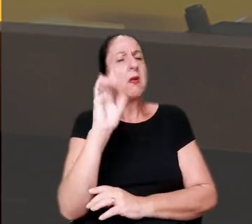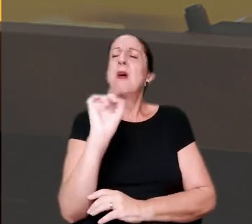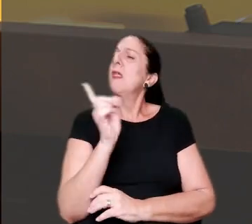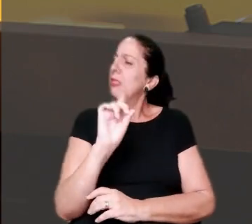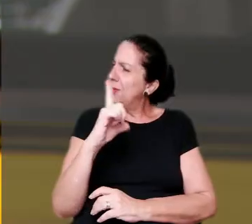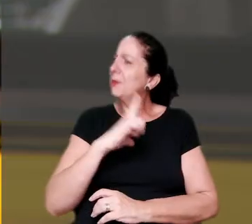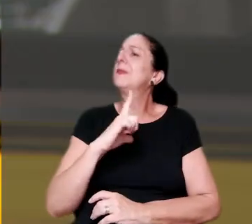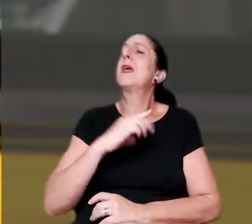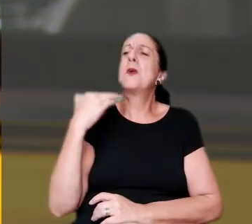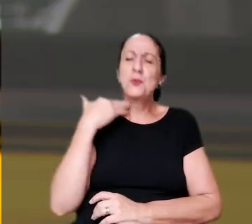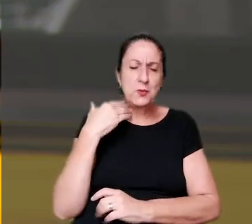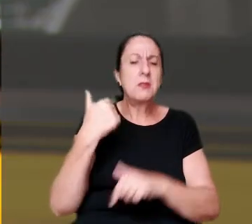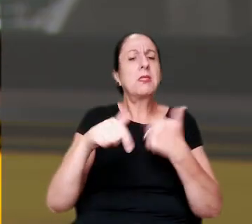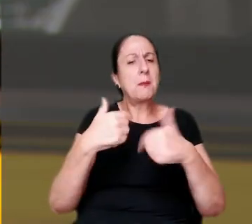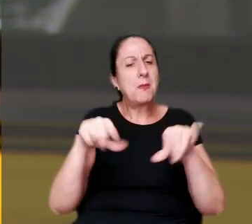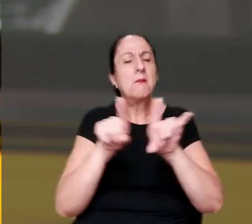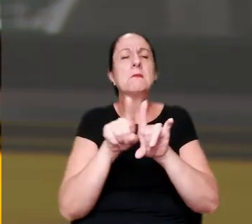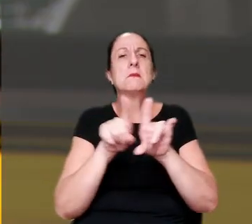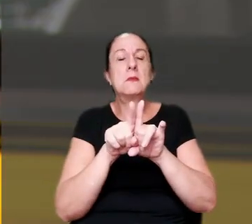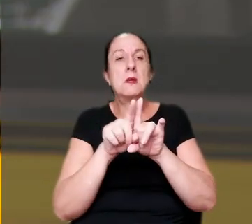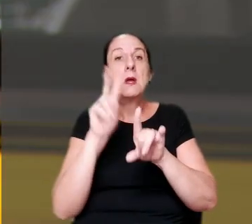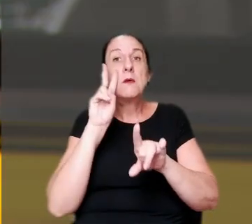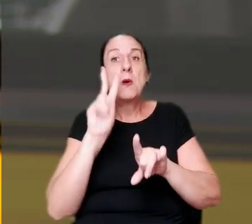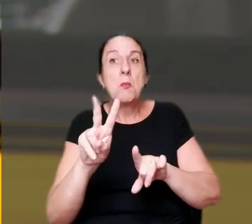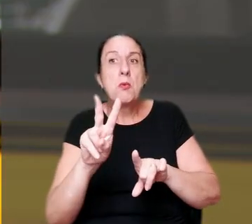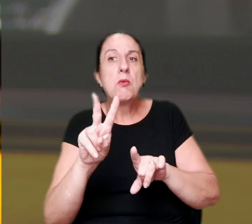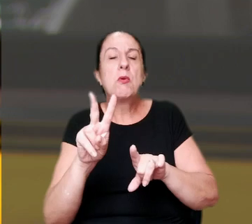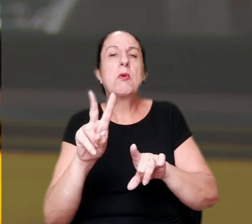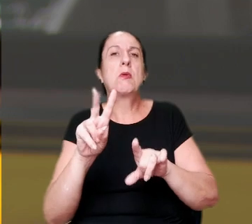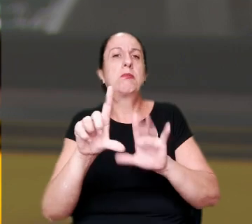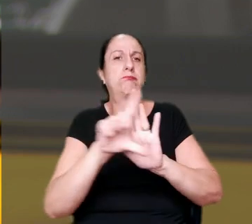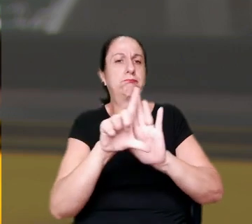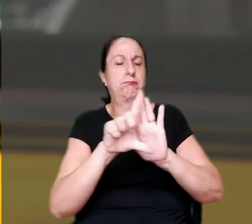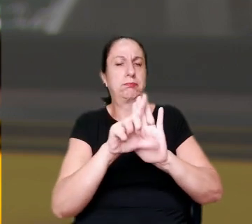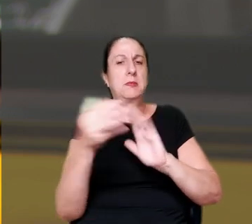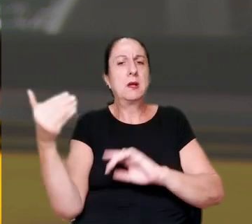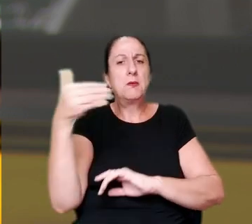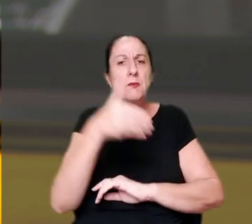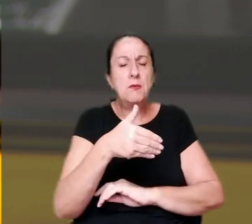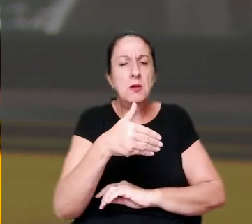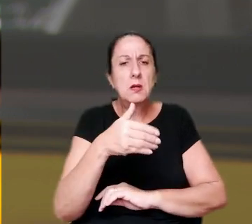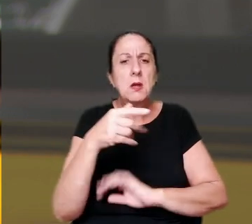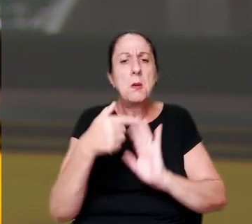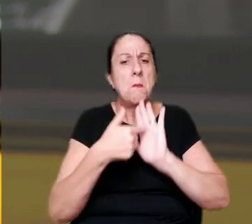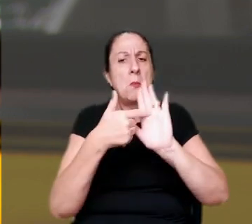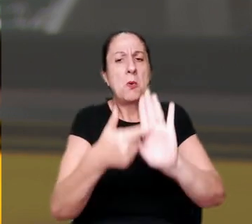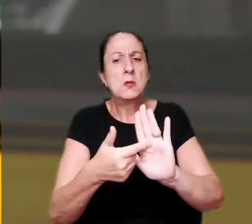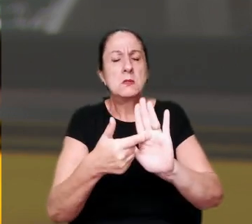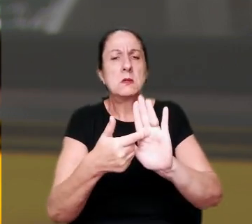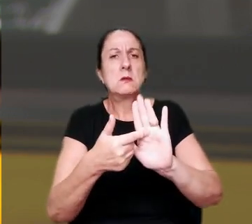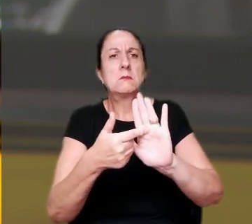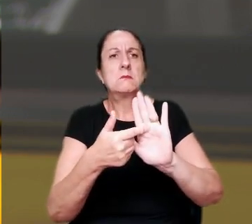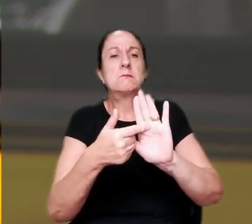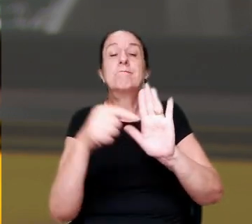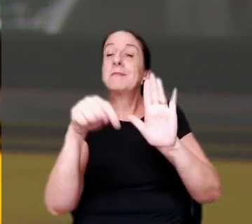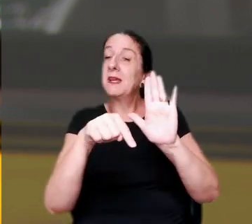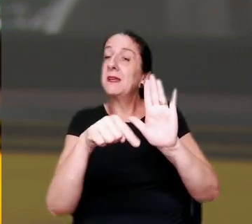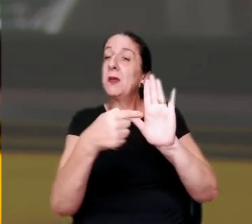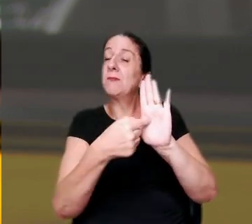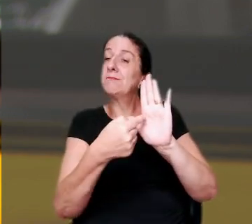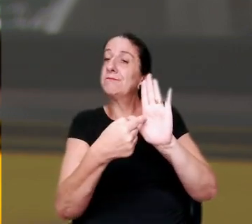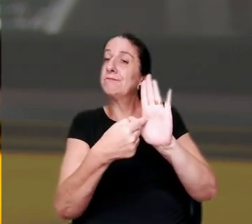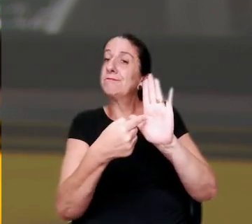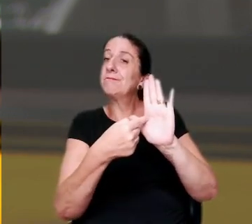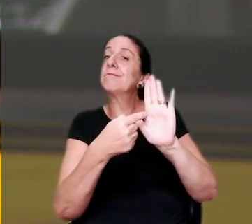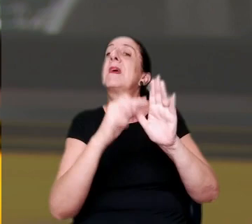juiz federal. Eu disse, não, excelência, tem juiz de trabalho também. Aí ele, vamos buscar a Lomã. Aí trouxemos a Lomã e eu mostrei a